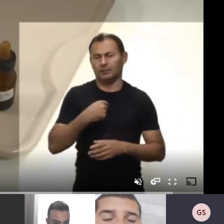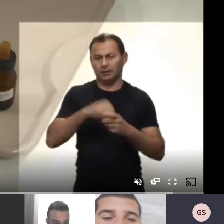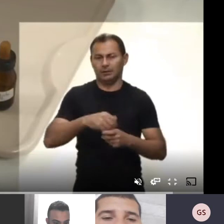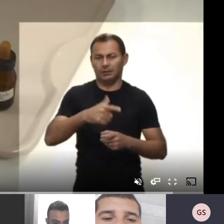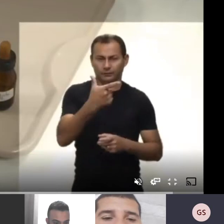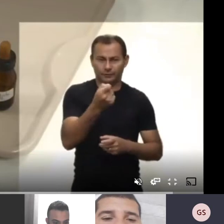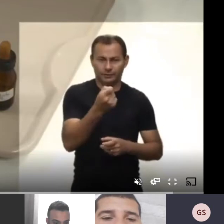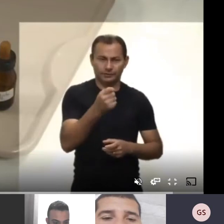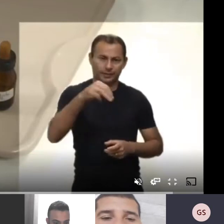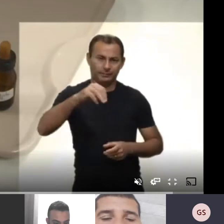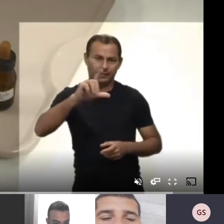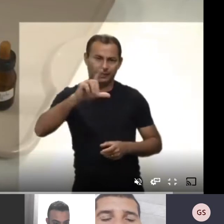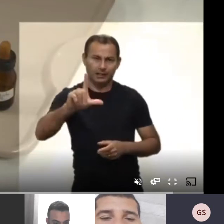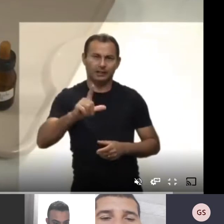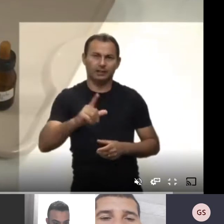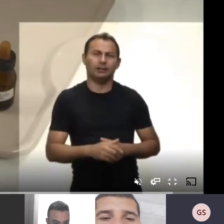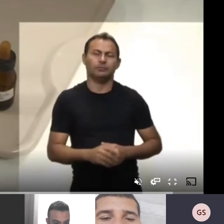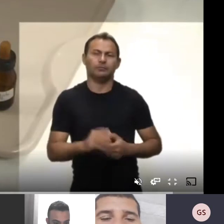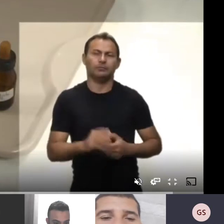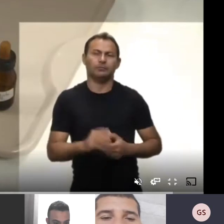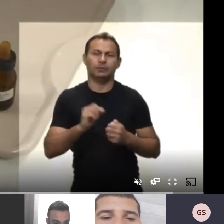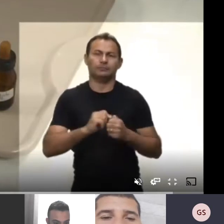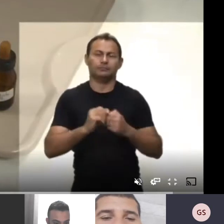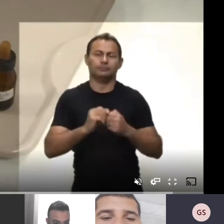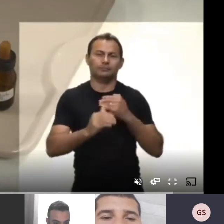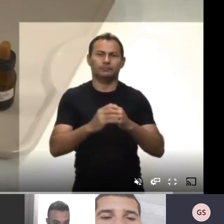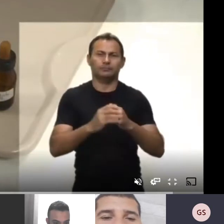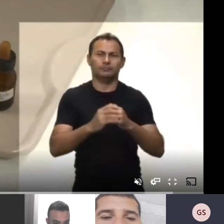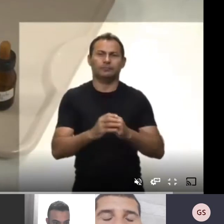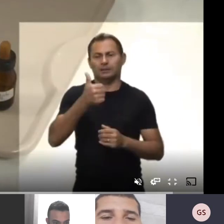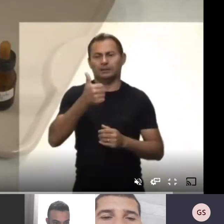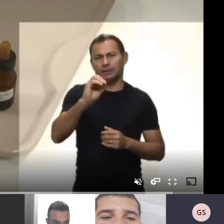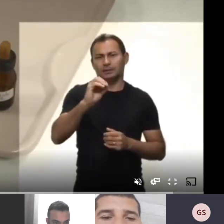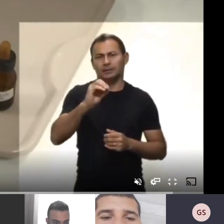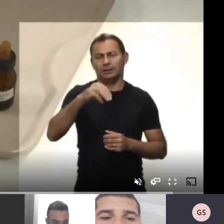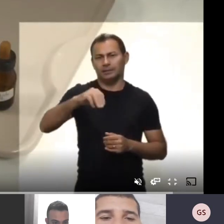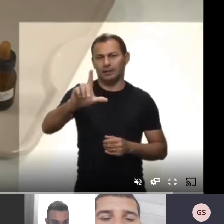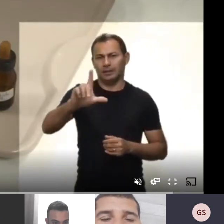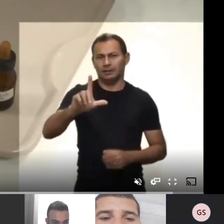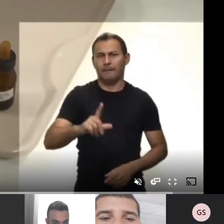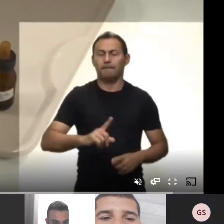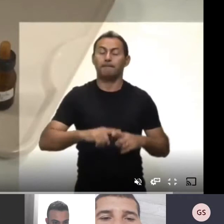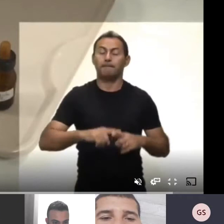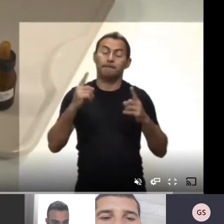laboratório. Pegar e vamos medir na proveta 10 ml de água destilada